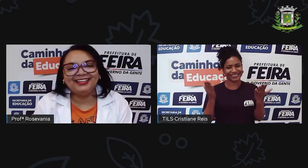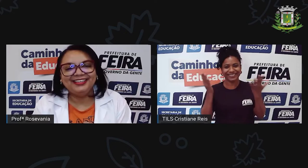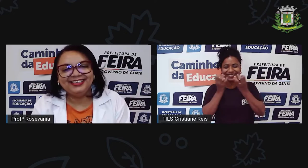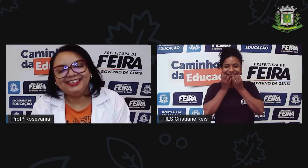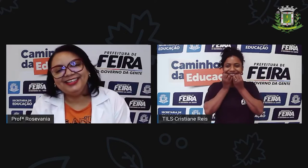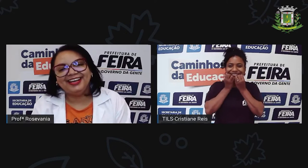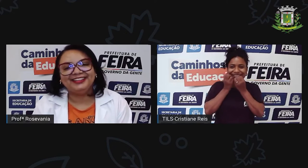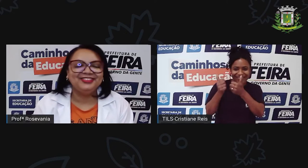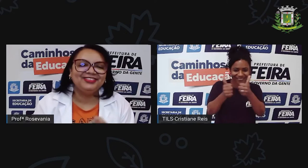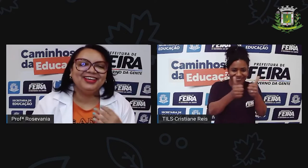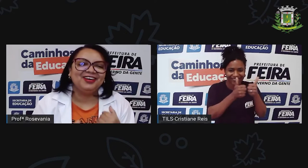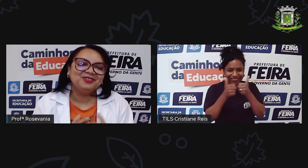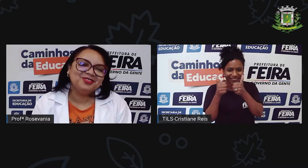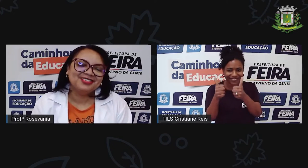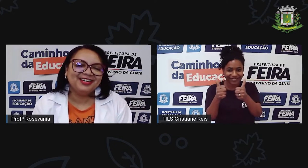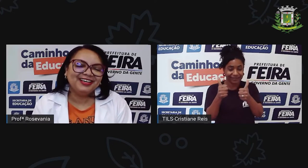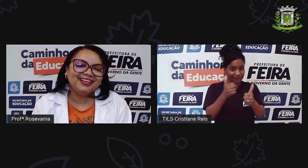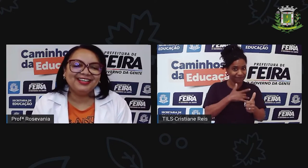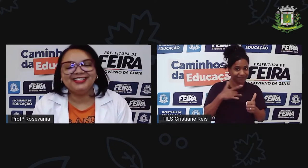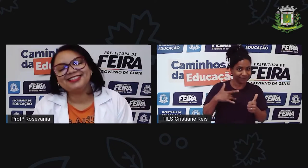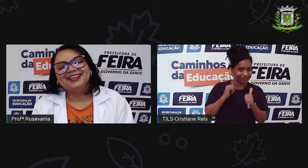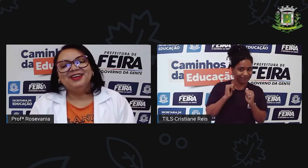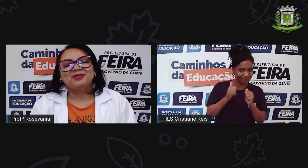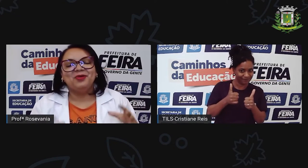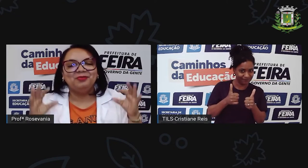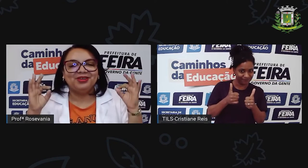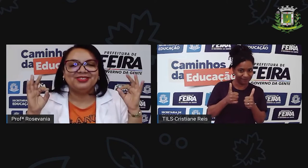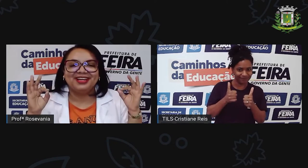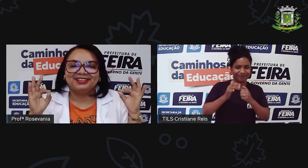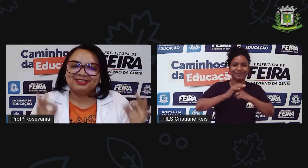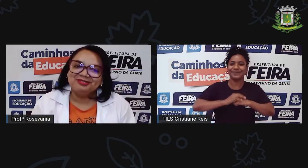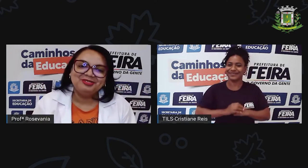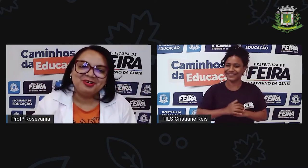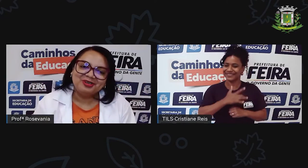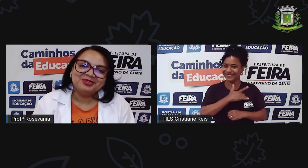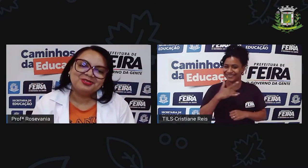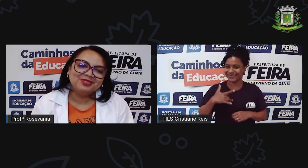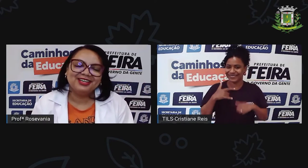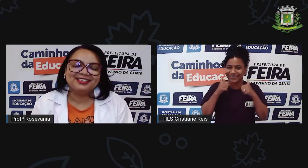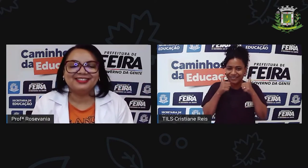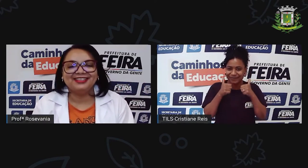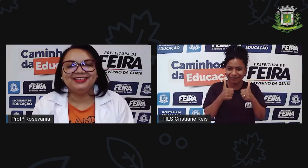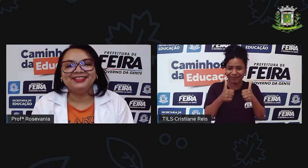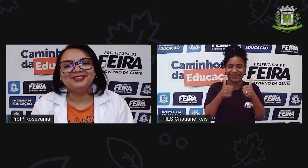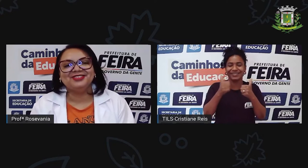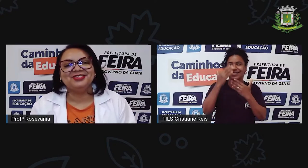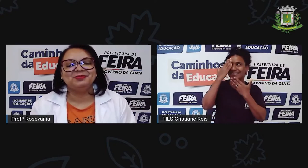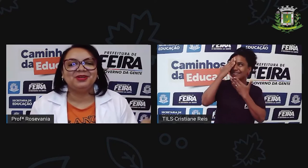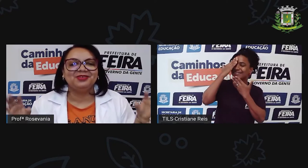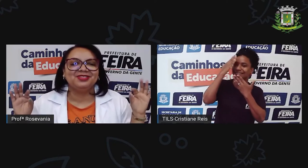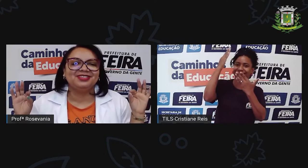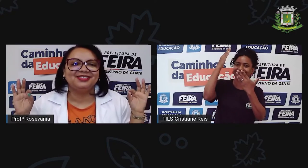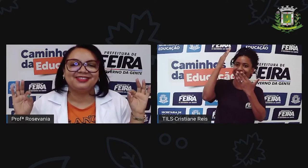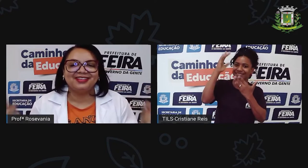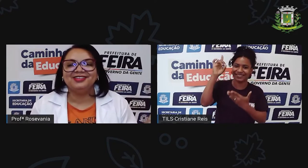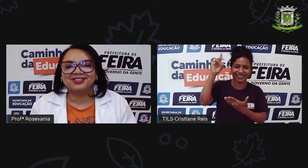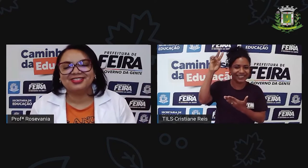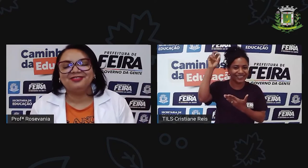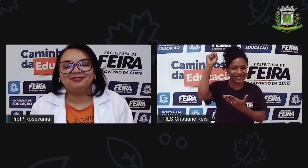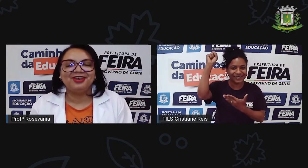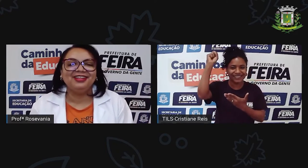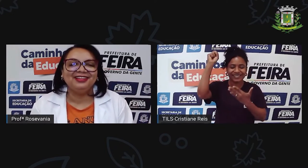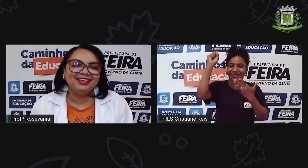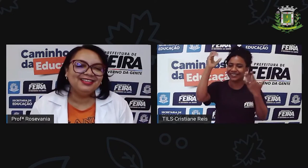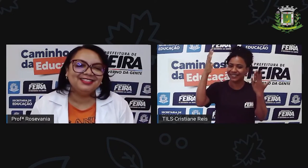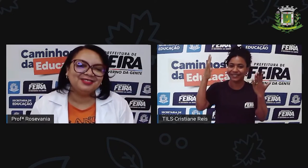Olá, galerinha! Tudo legal com vocês? Comigo está tudo ótimo, graças a Deus. Eu espero que vocês estejam